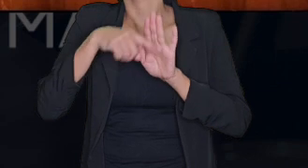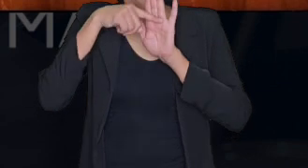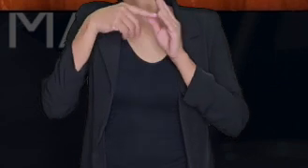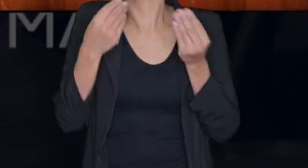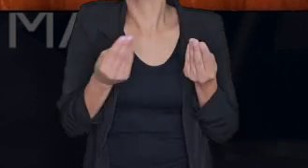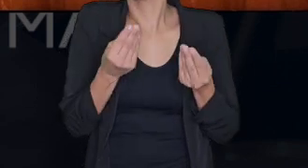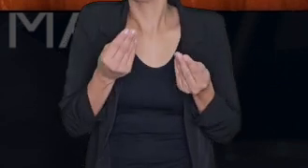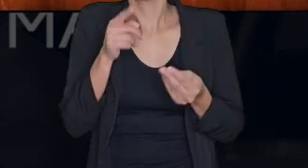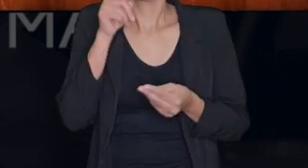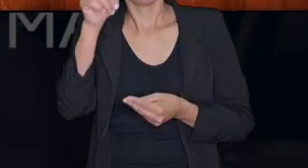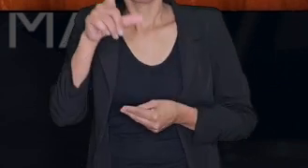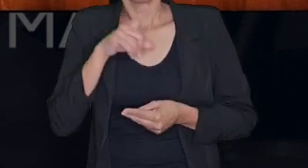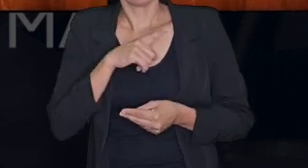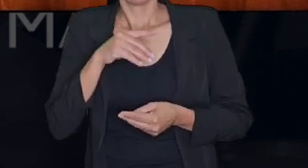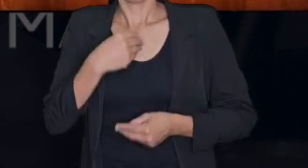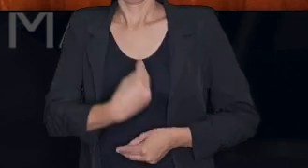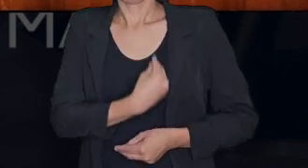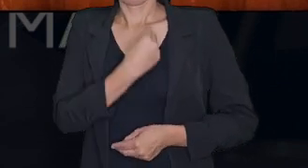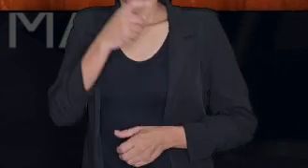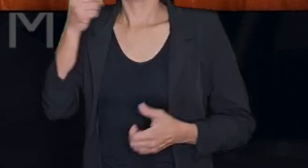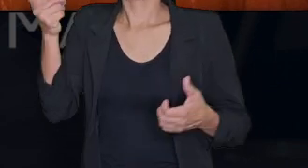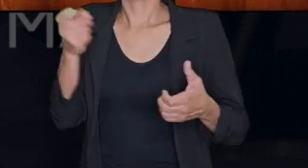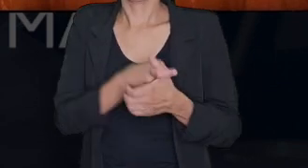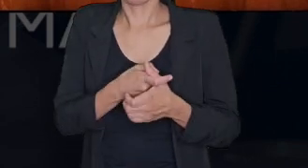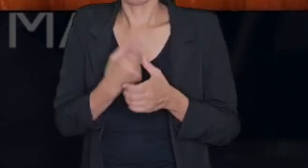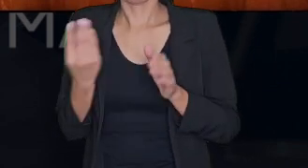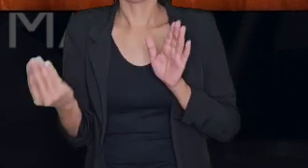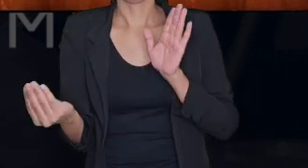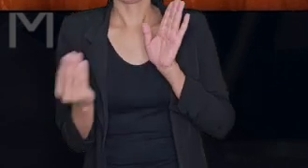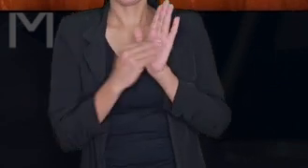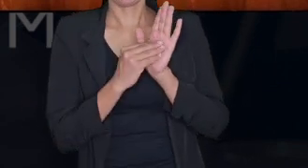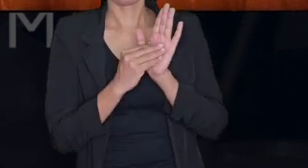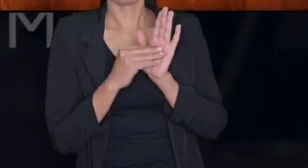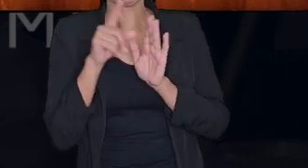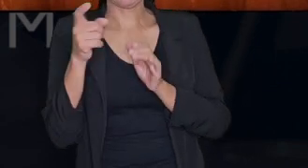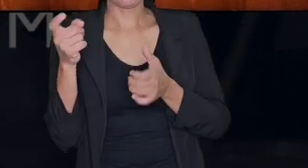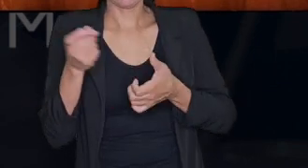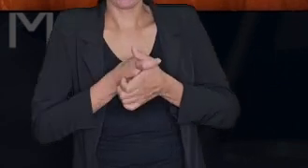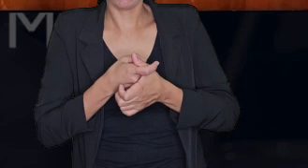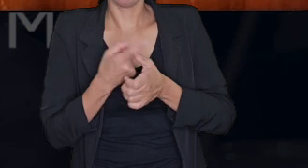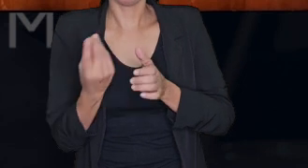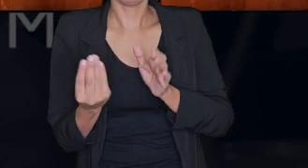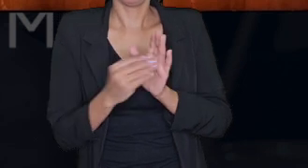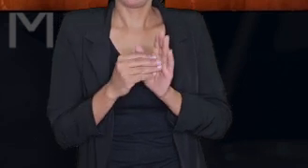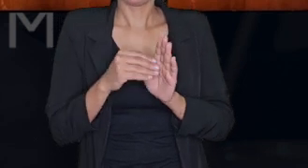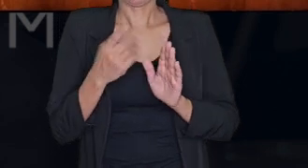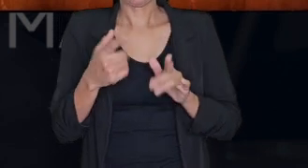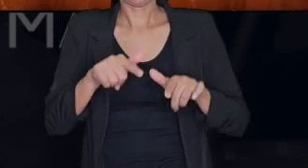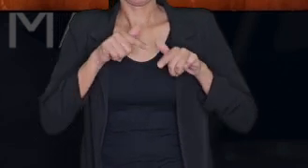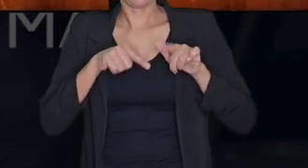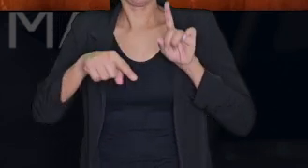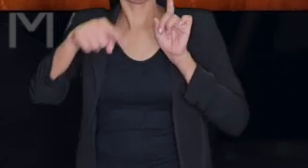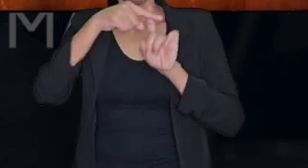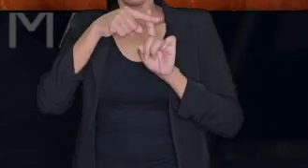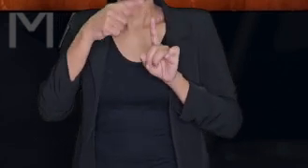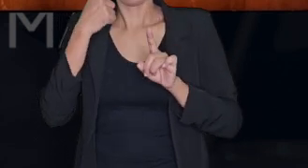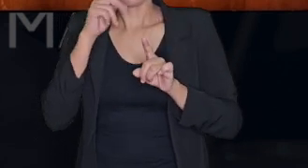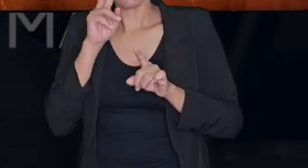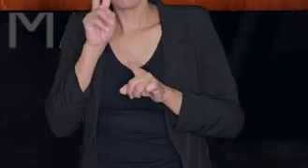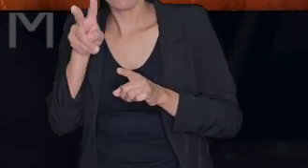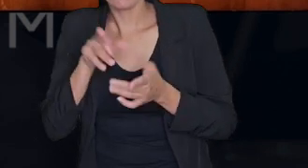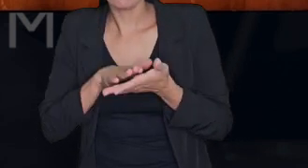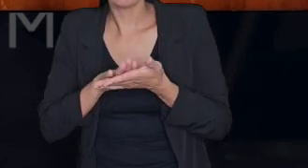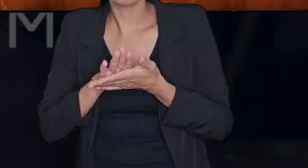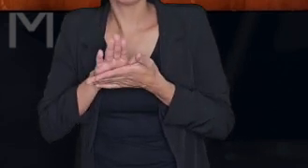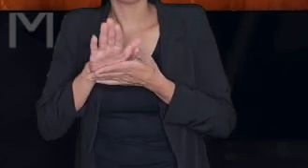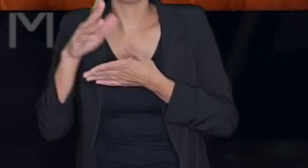positiva com efeito de negativa? Está lá. A existência de débitos tributários será consignada na escritura. Quer dizer, tem débito, a